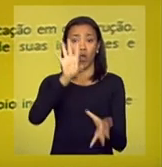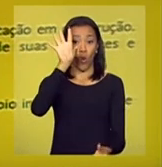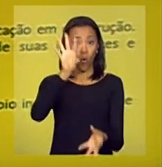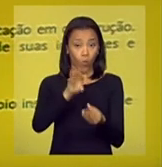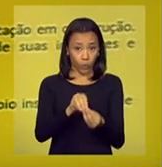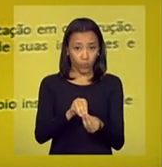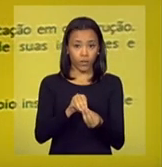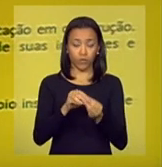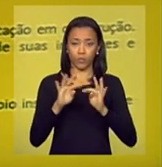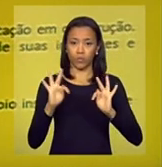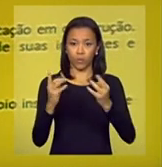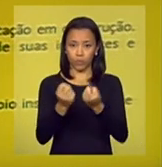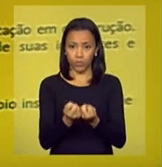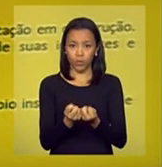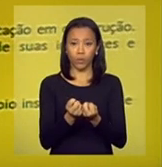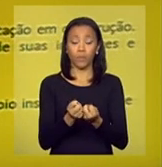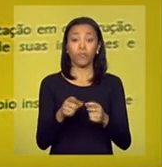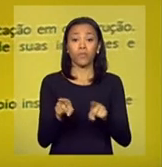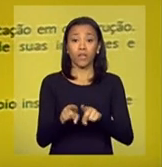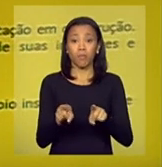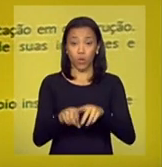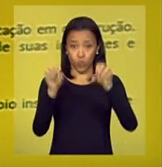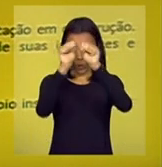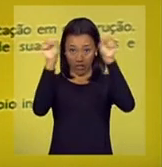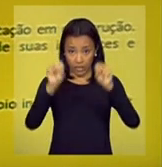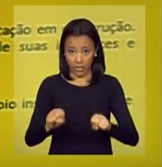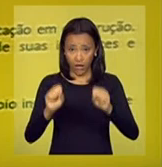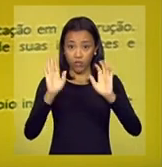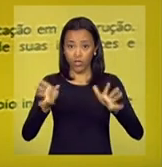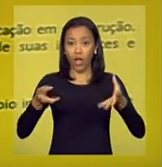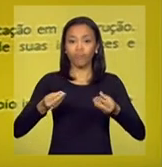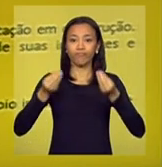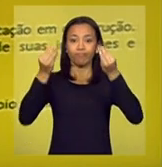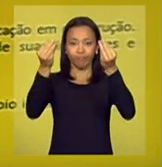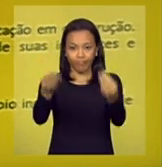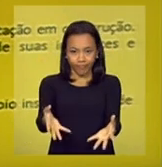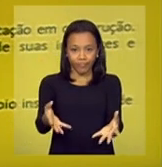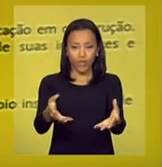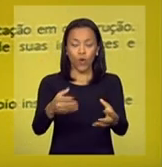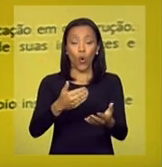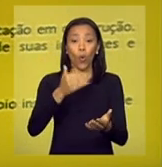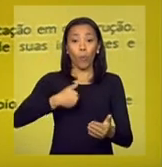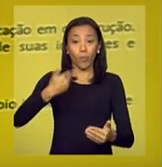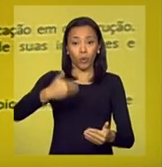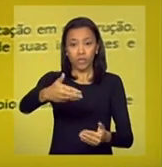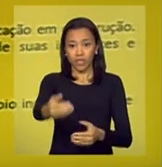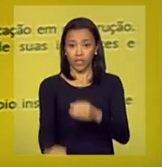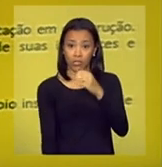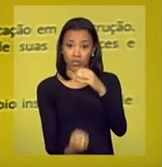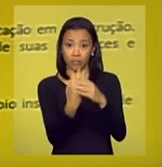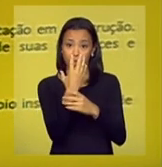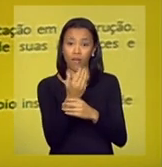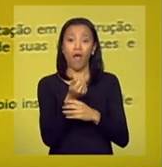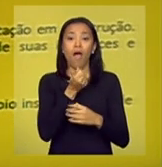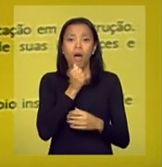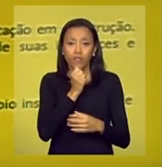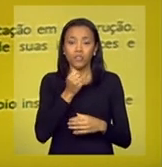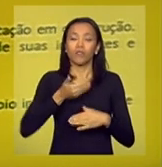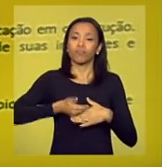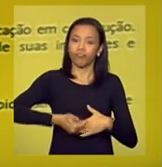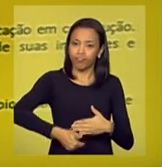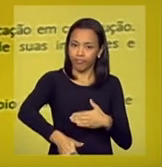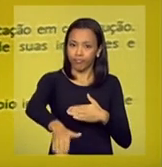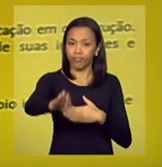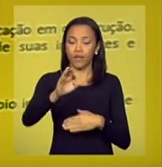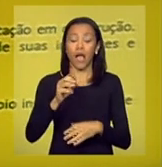mais gerais é o seguinte, o desenho do sistema está dado, o processo de implementação em construção, as políticas